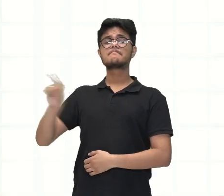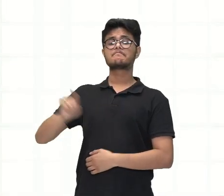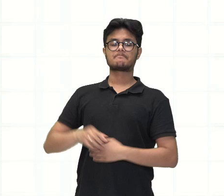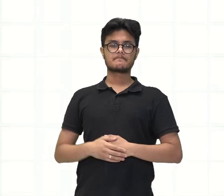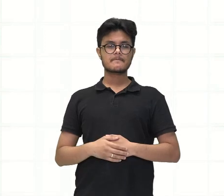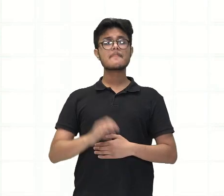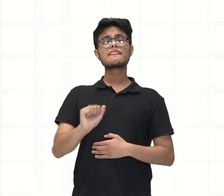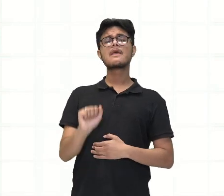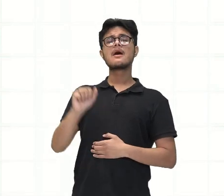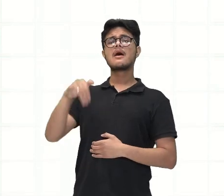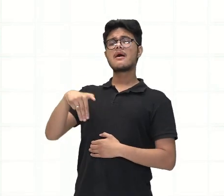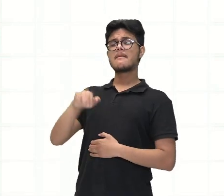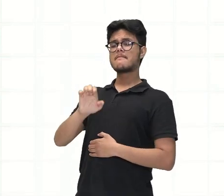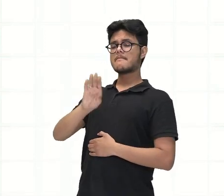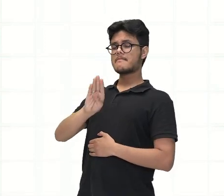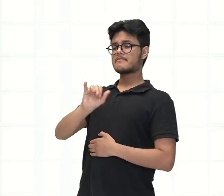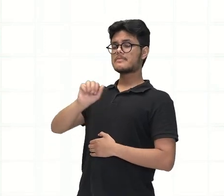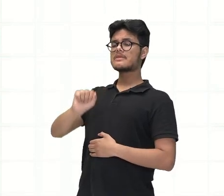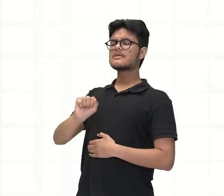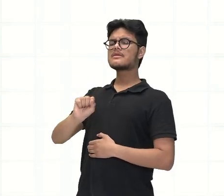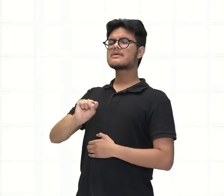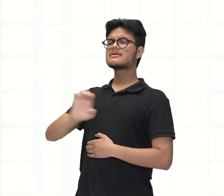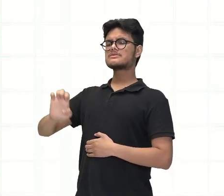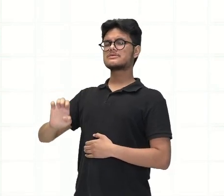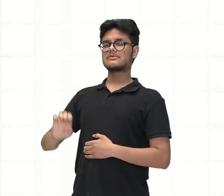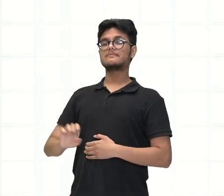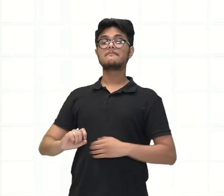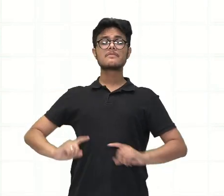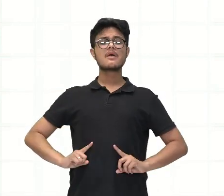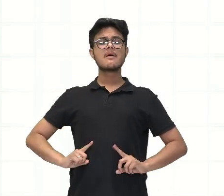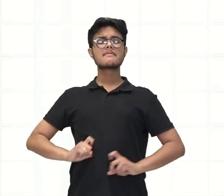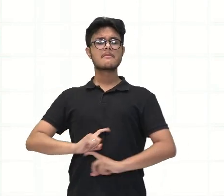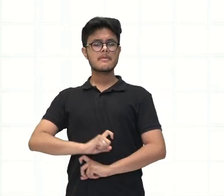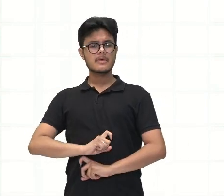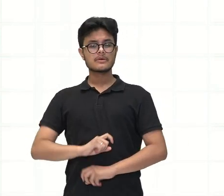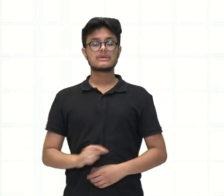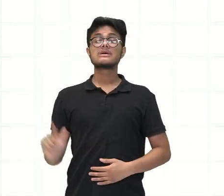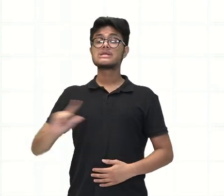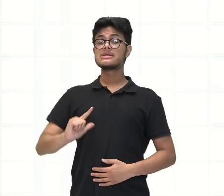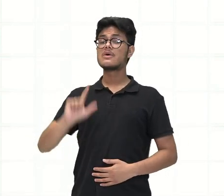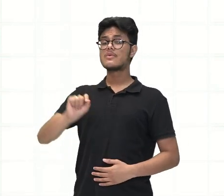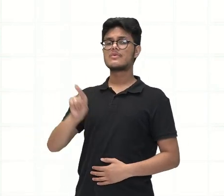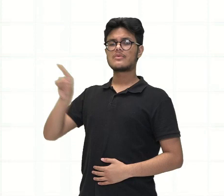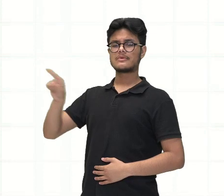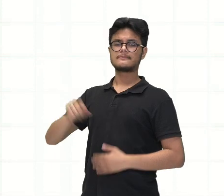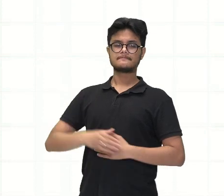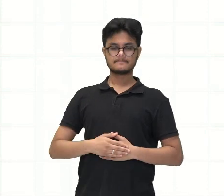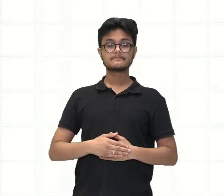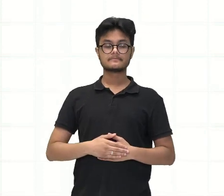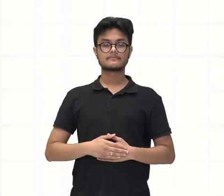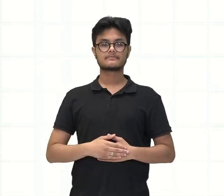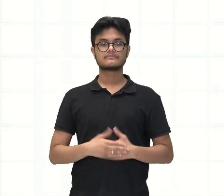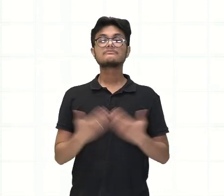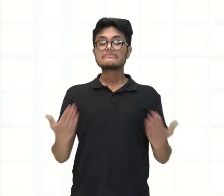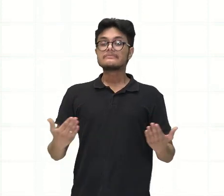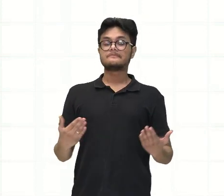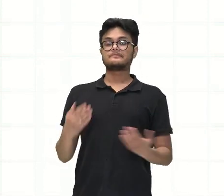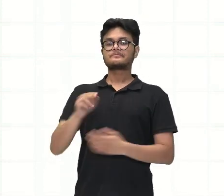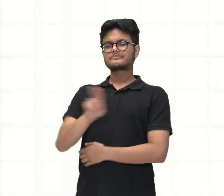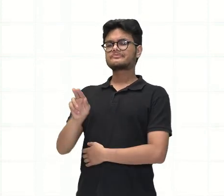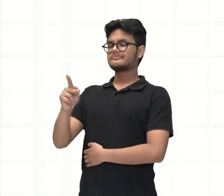a amebíase. E aí nós temos um micro-organismo protozoário,